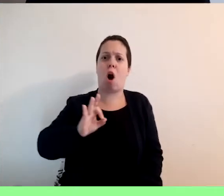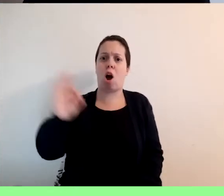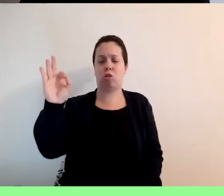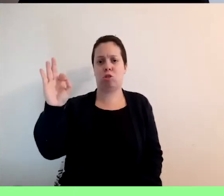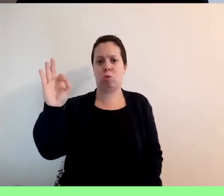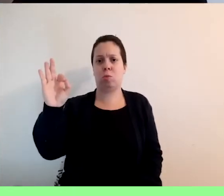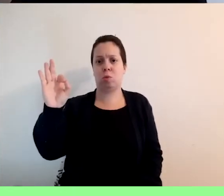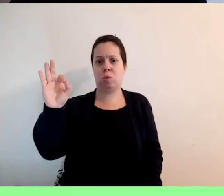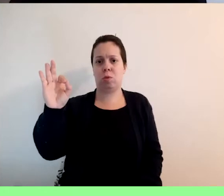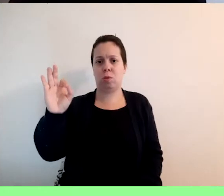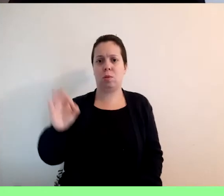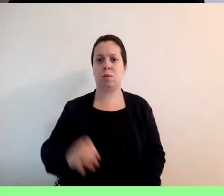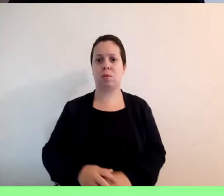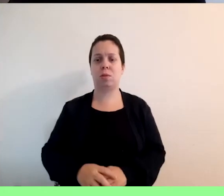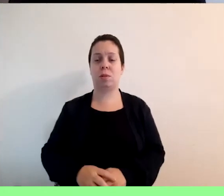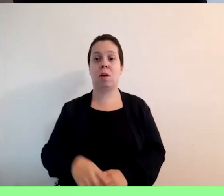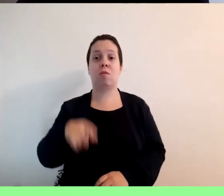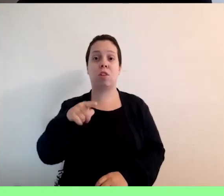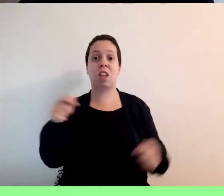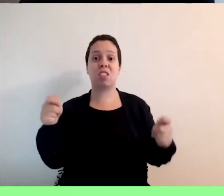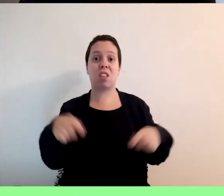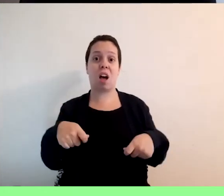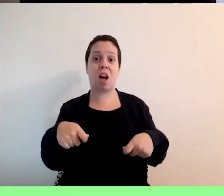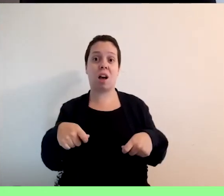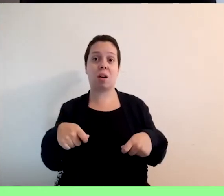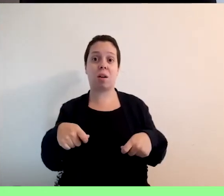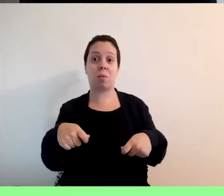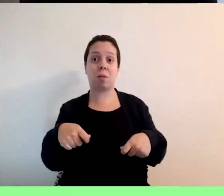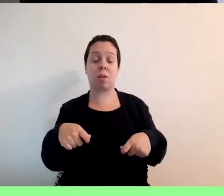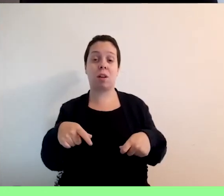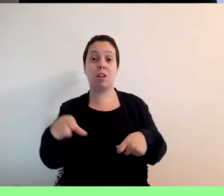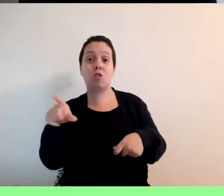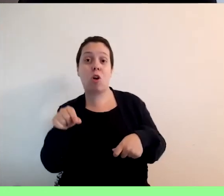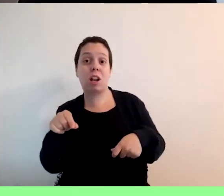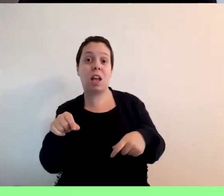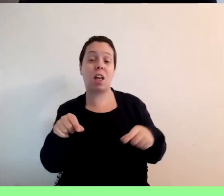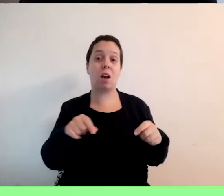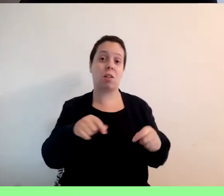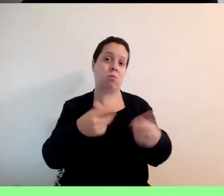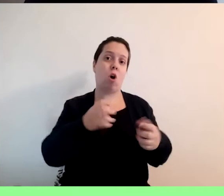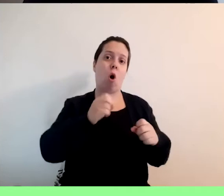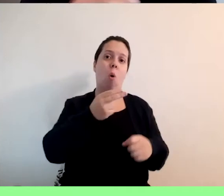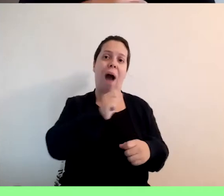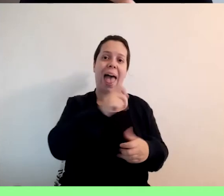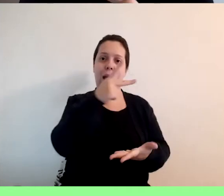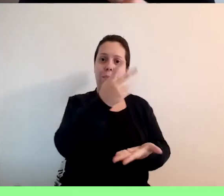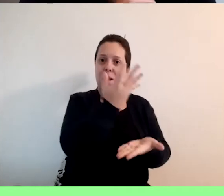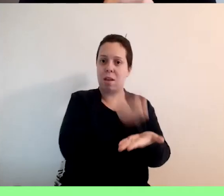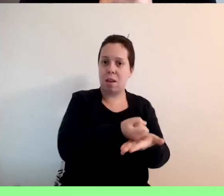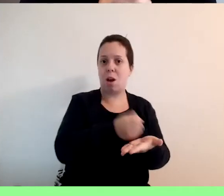de escolher essas duas formas de usar. Mas se eu pensar assim, poxa, uma pessoa